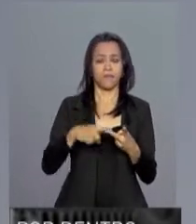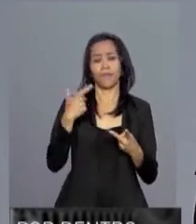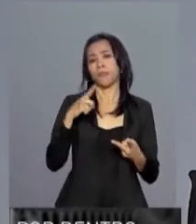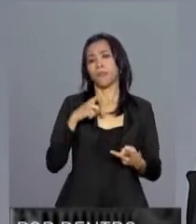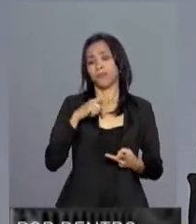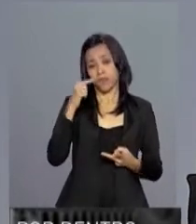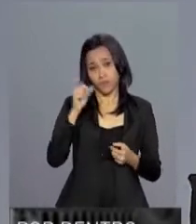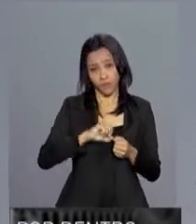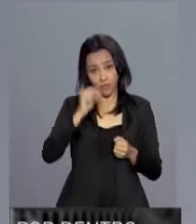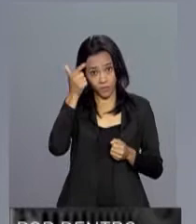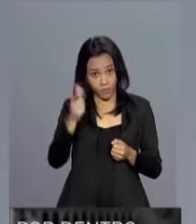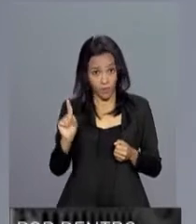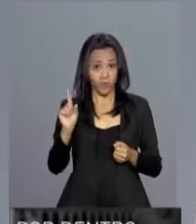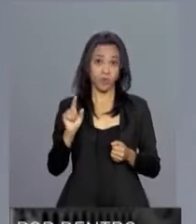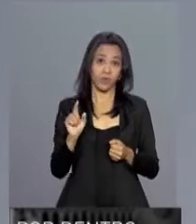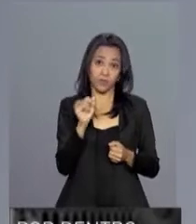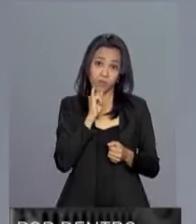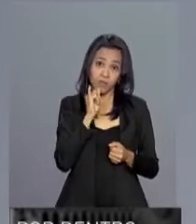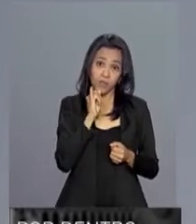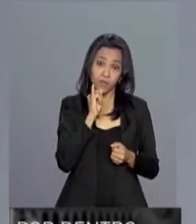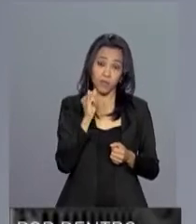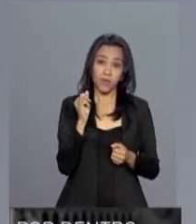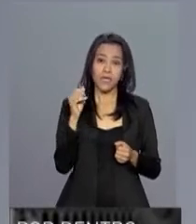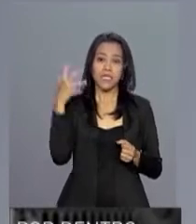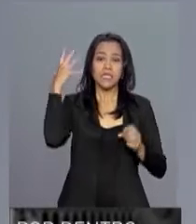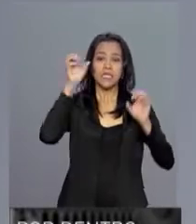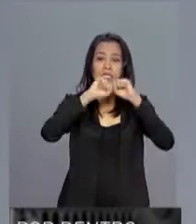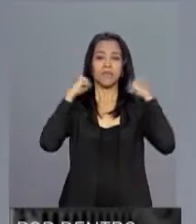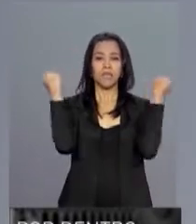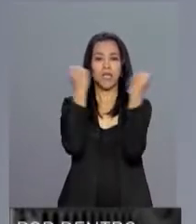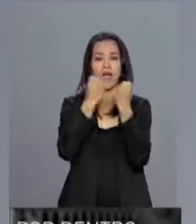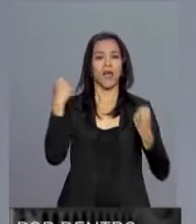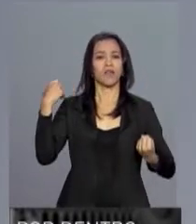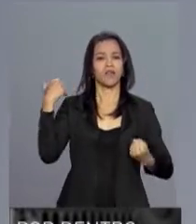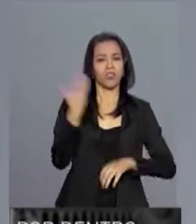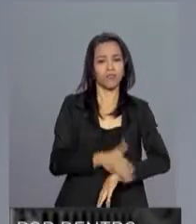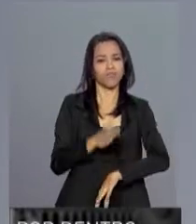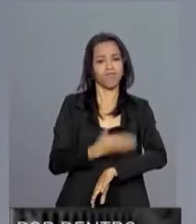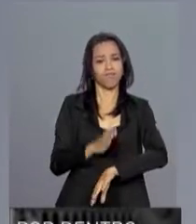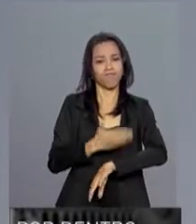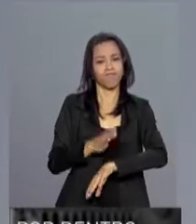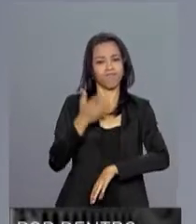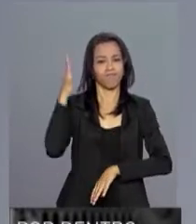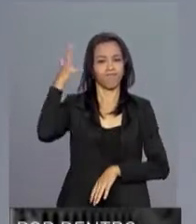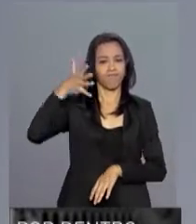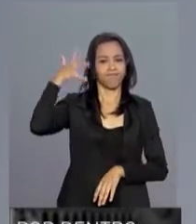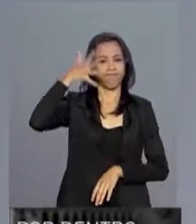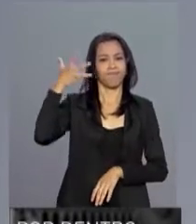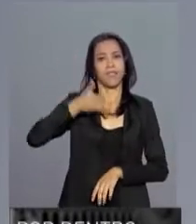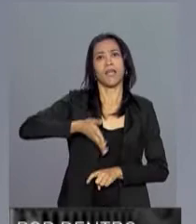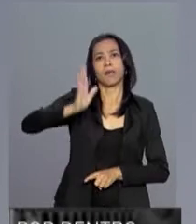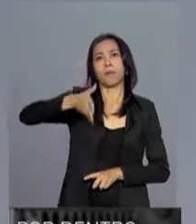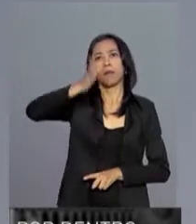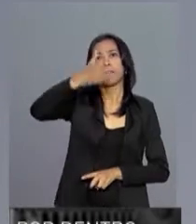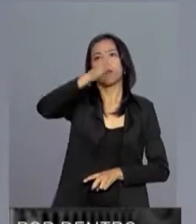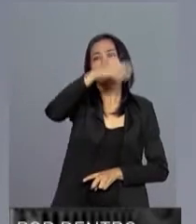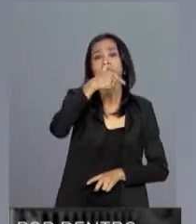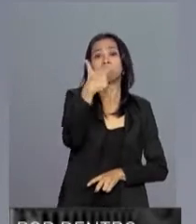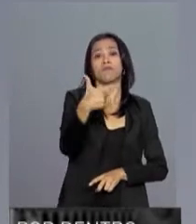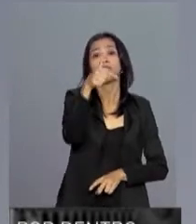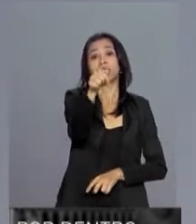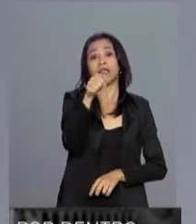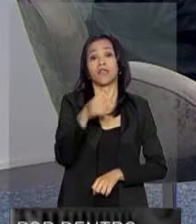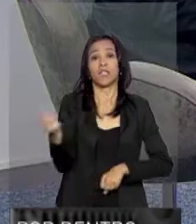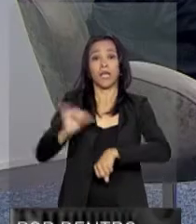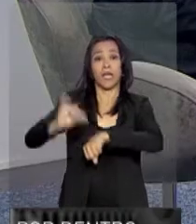fazendo é um circuito de seminários de capacitação que está percorrendo as 27 capitais brasileiras